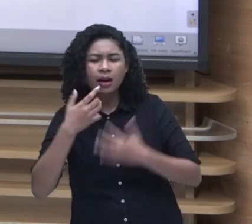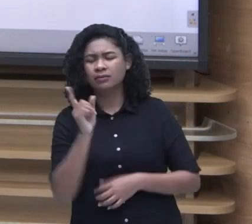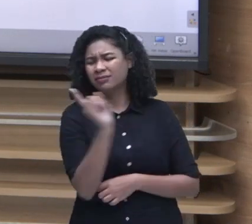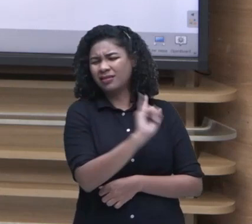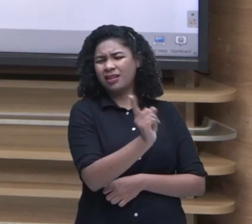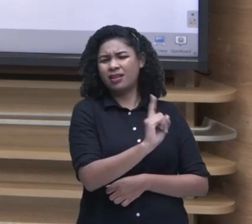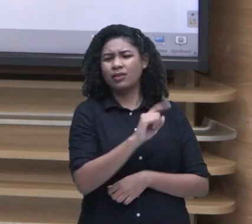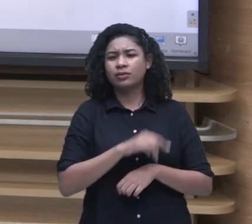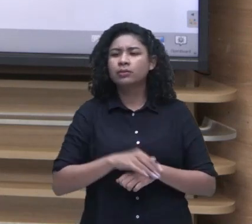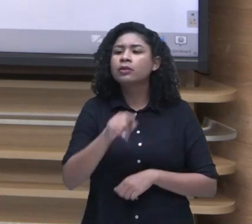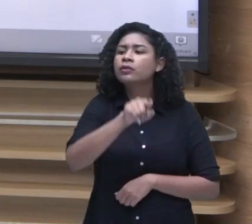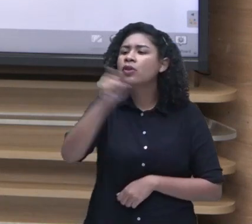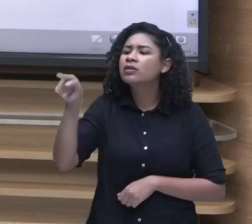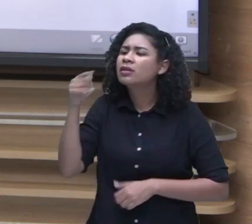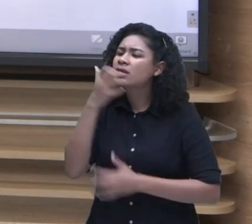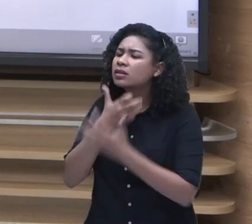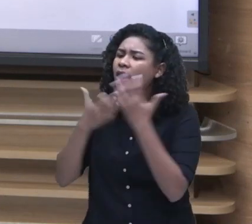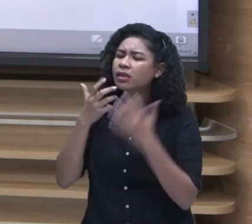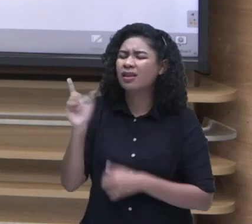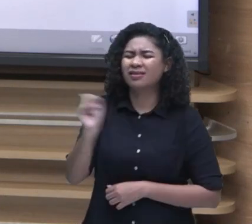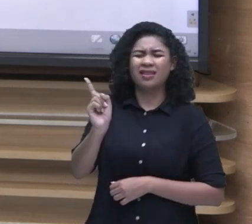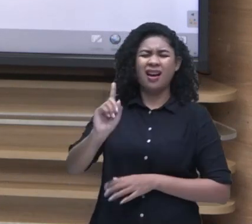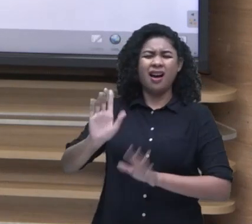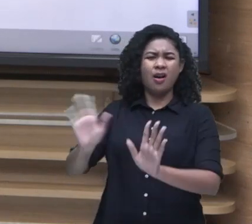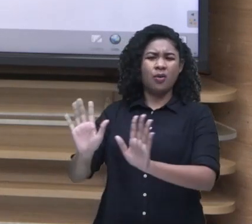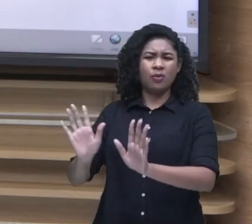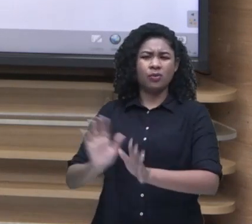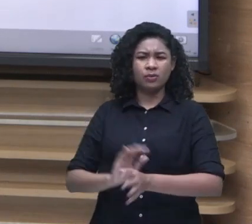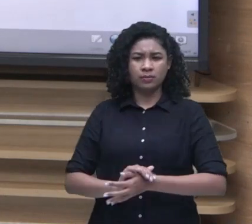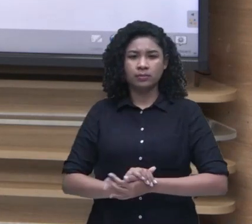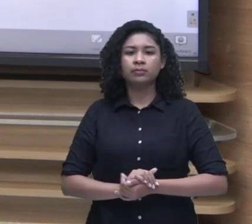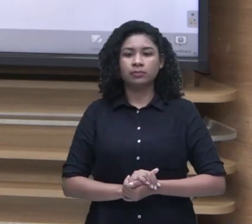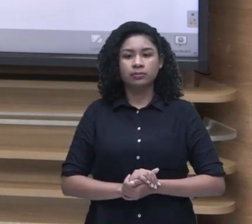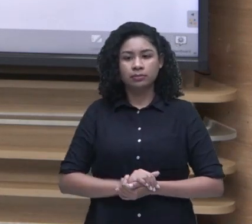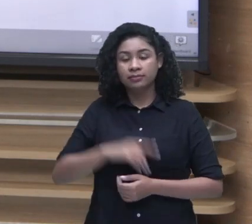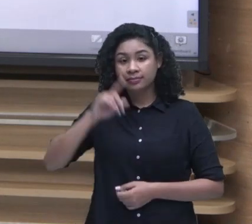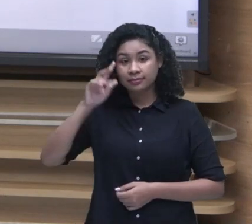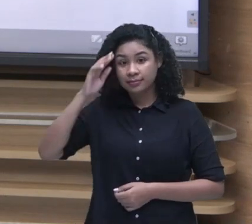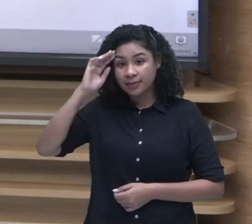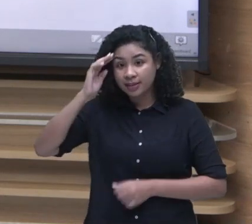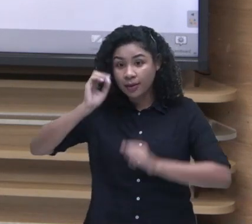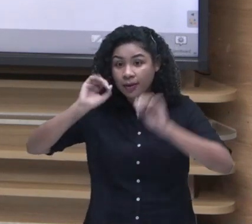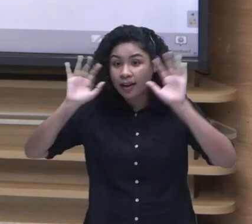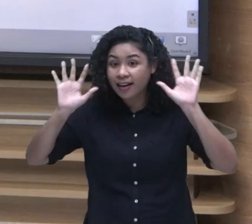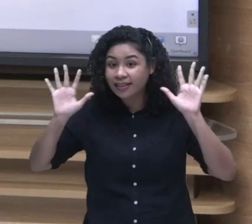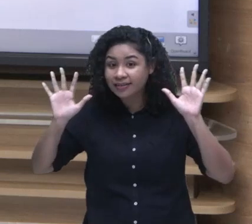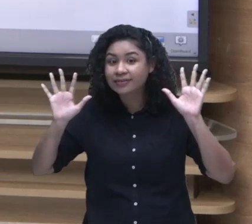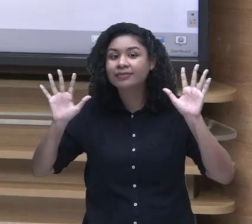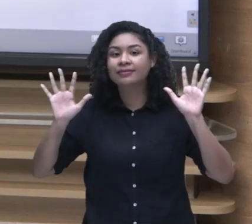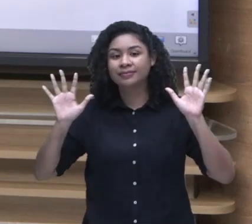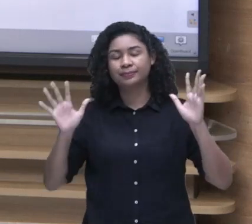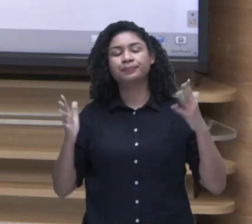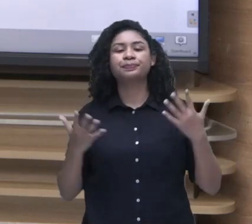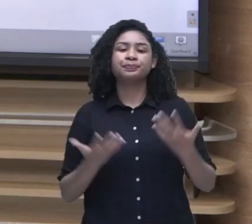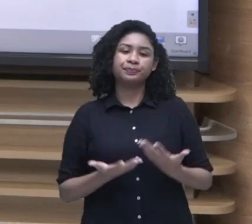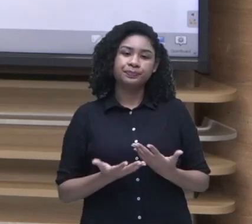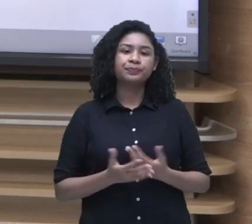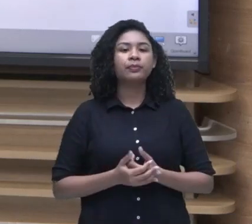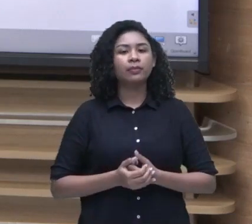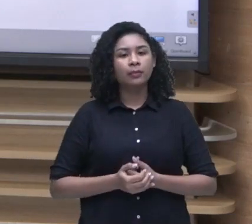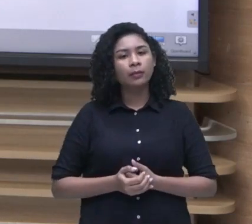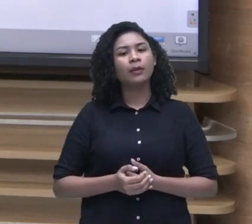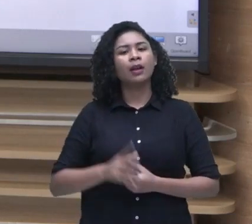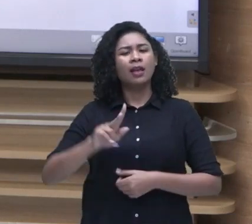canteis vós, não cantem vocês. Então, entenderam os tempos? Aí, claro que depois